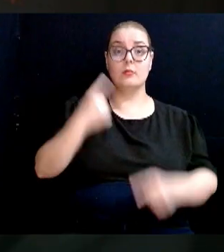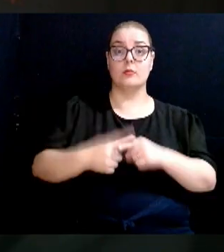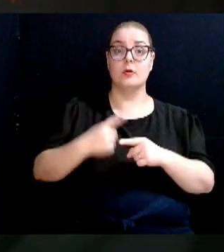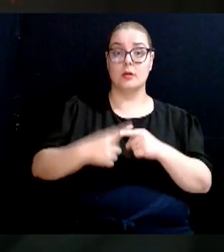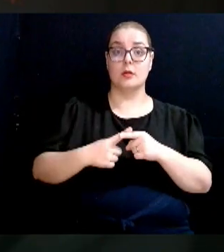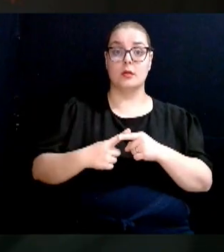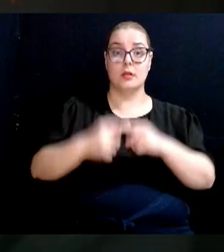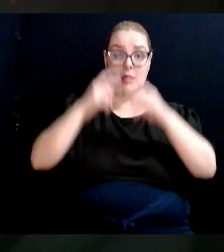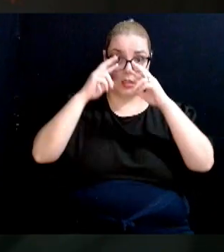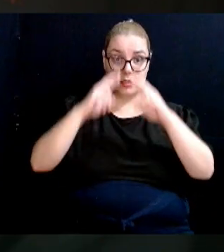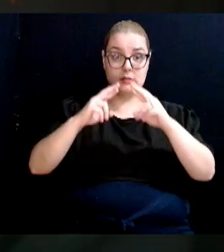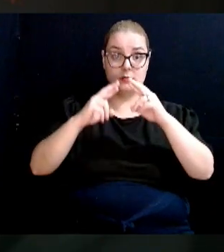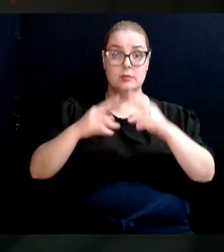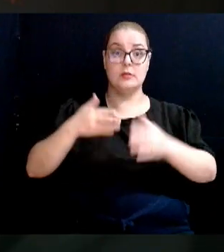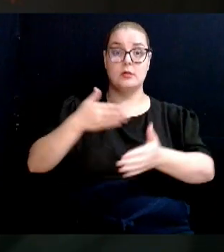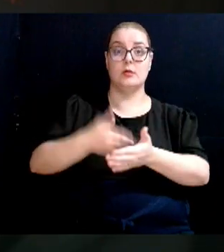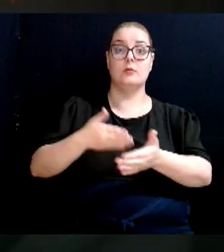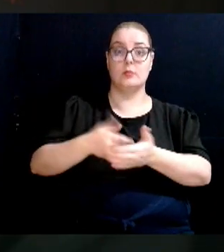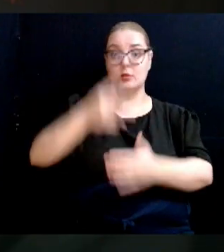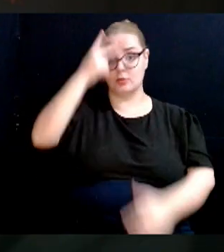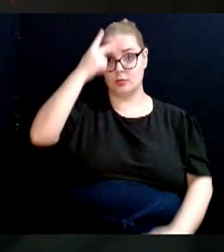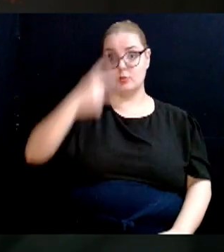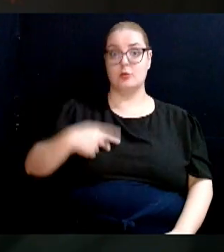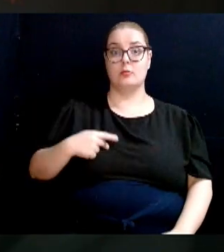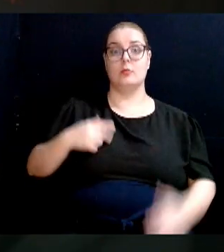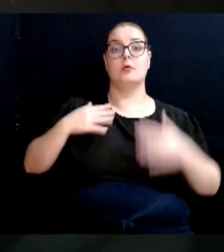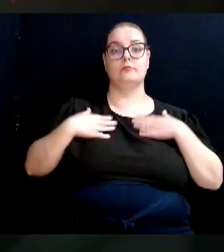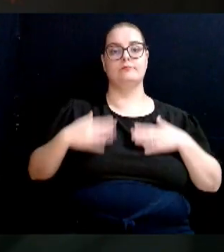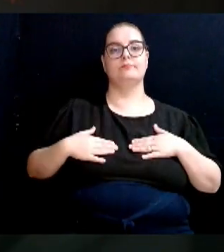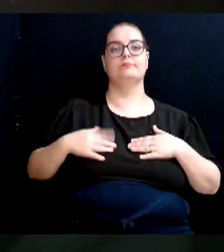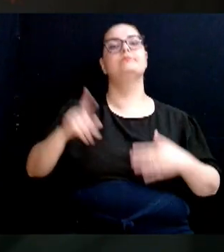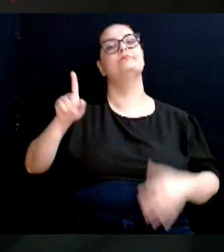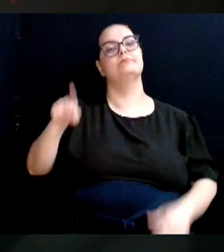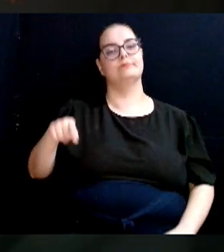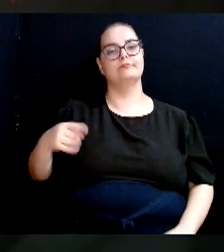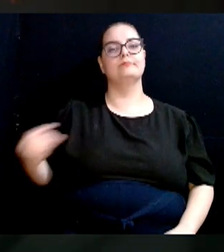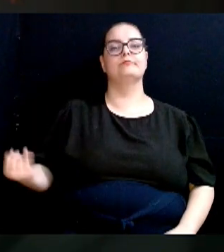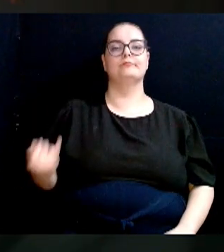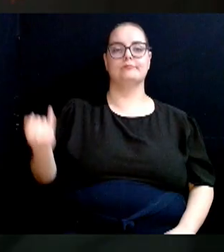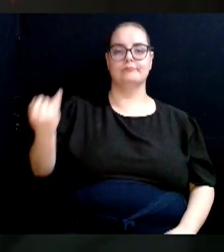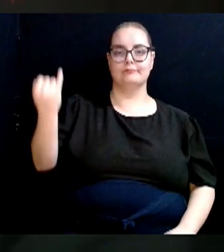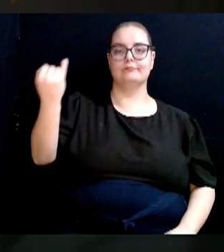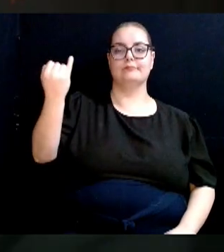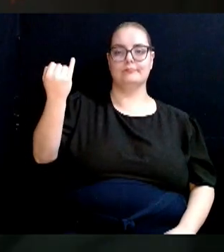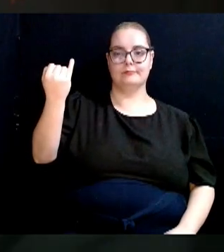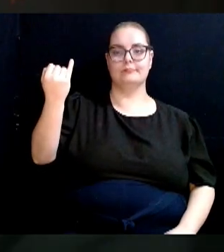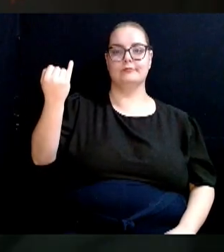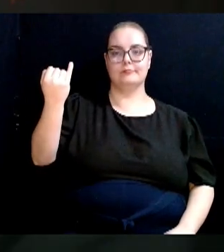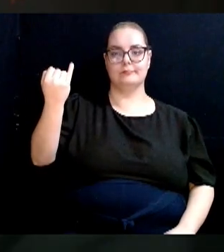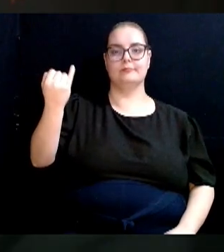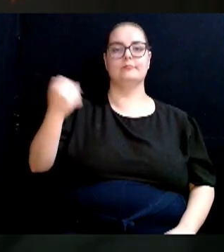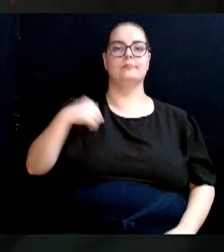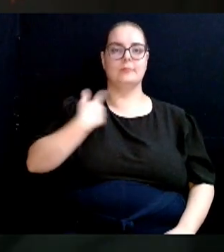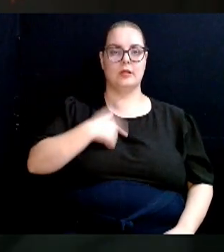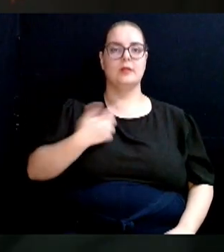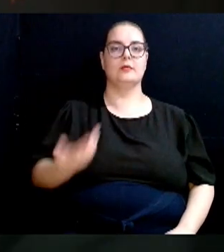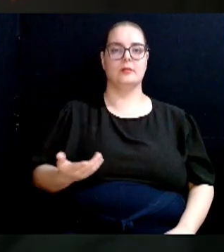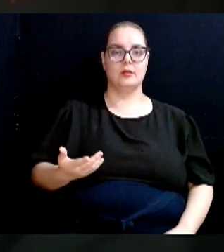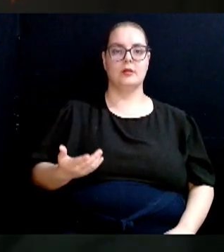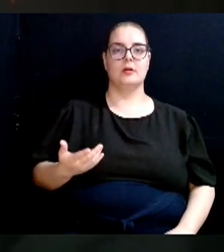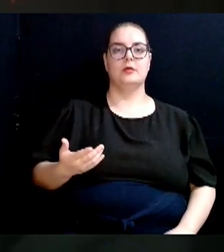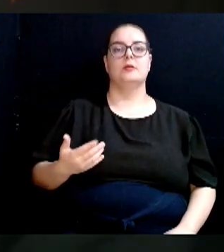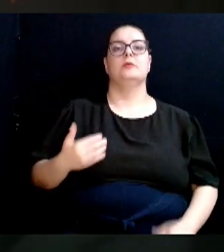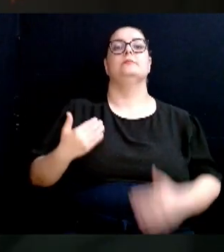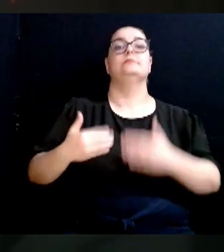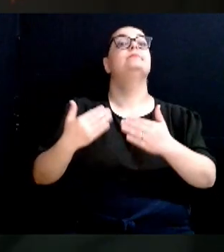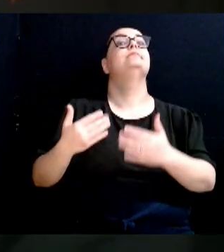do próprio corpo é fundamental para a gente alcançar os resultados duradouros e saudáveis. A